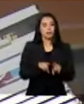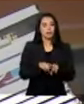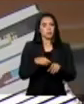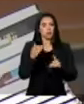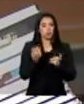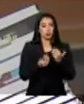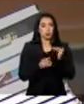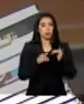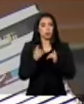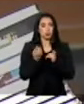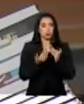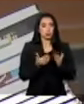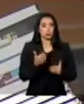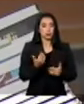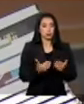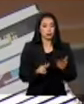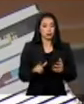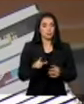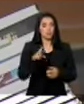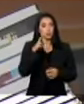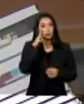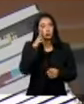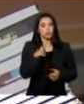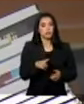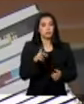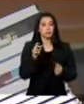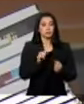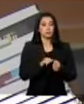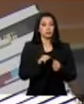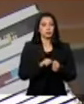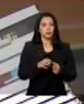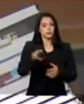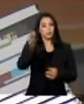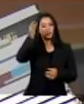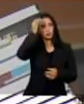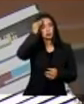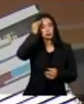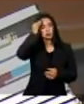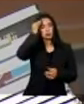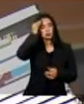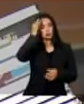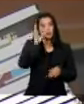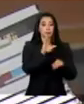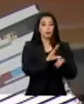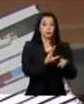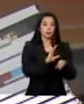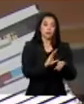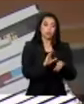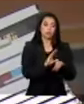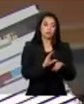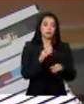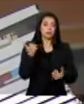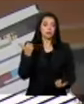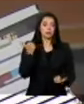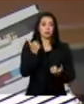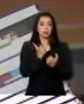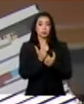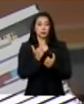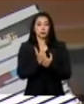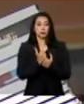sucessiva, pretende a realização de interpretação conforme Constituição para substituir-se a